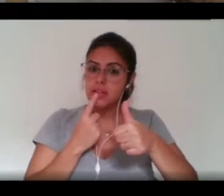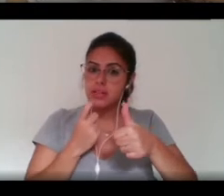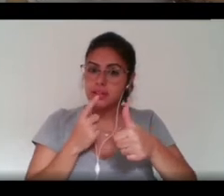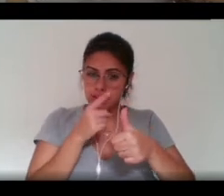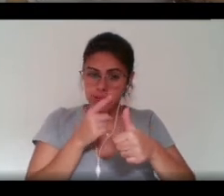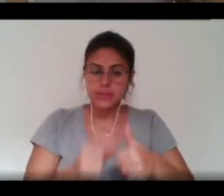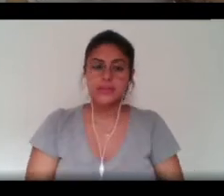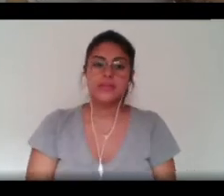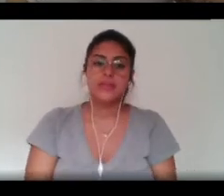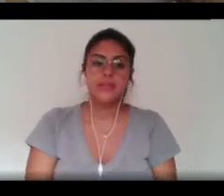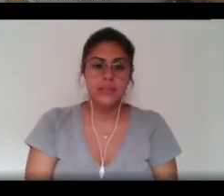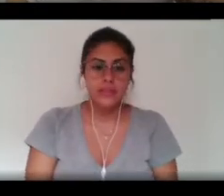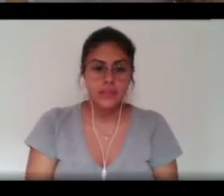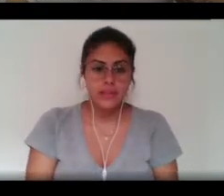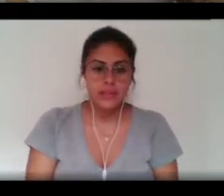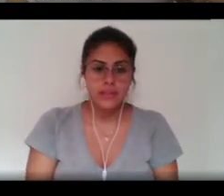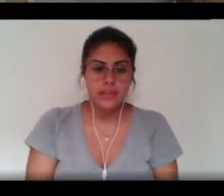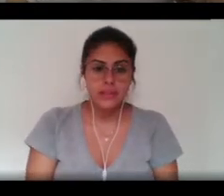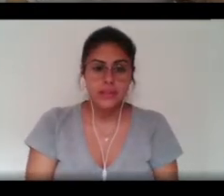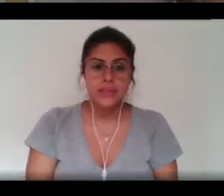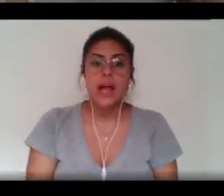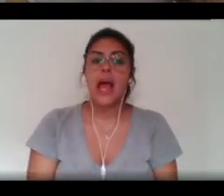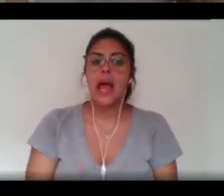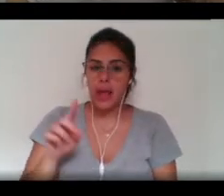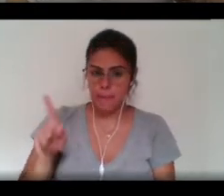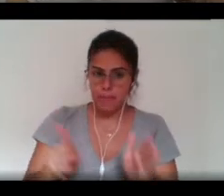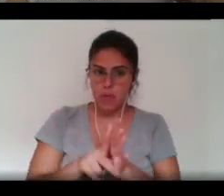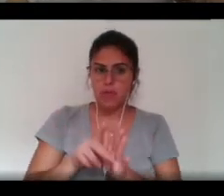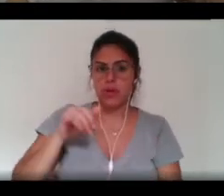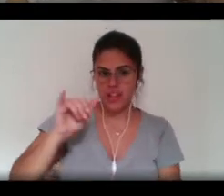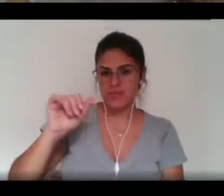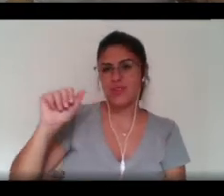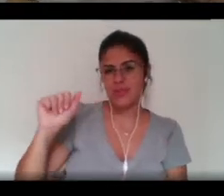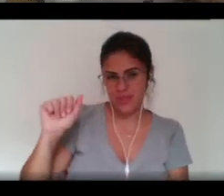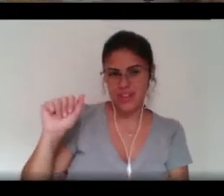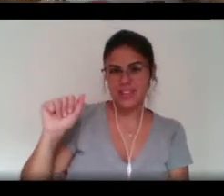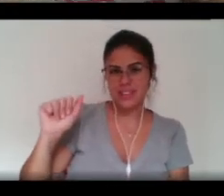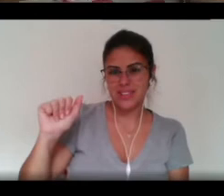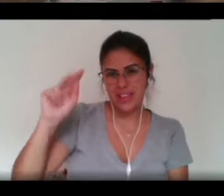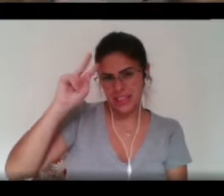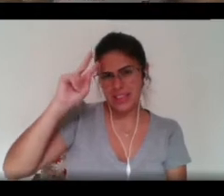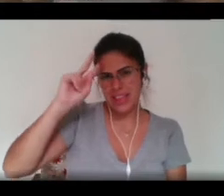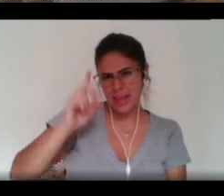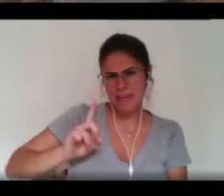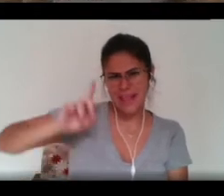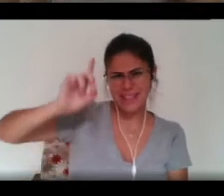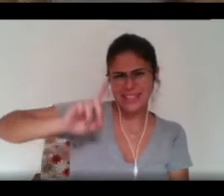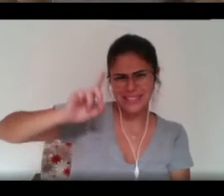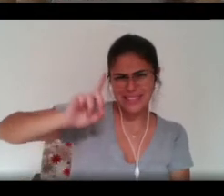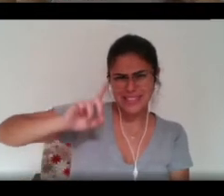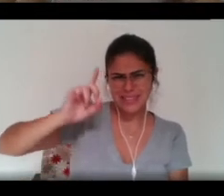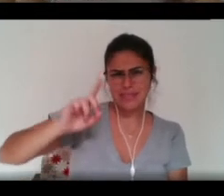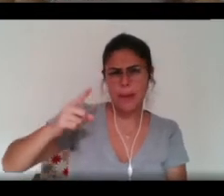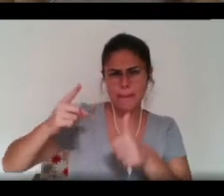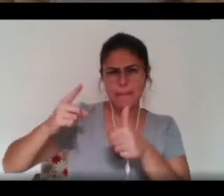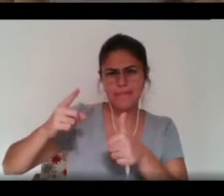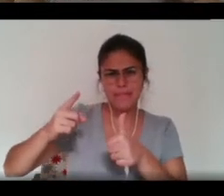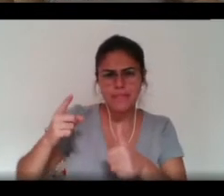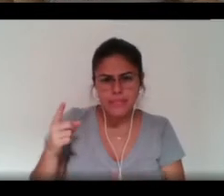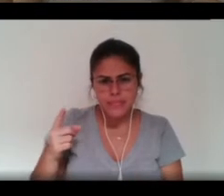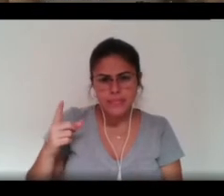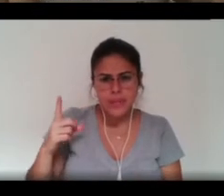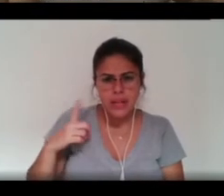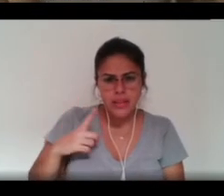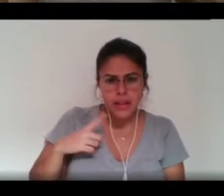vermelho, é a equação de YA, ou seja, aquela equação 1 lá em cima, essa